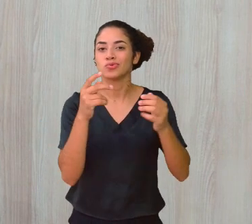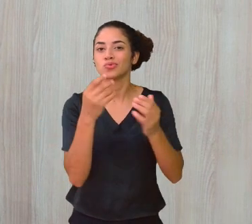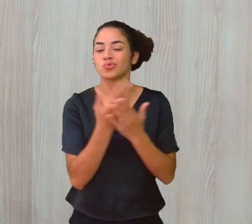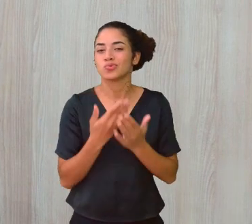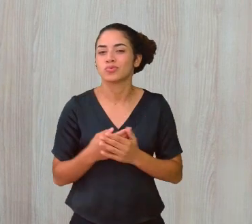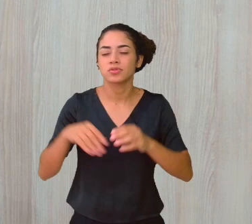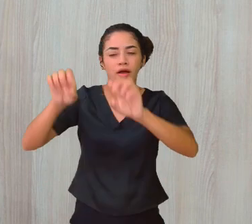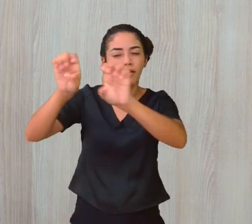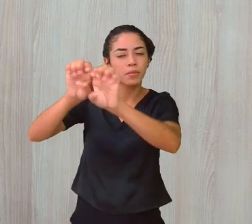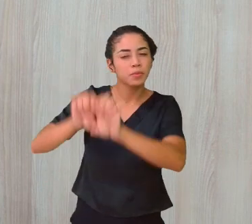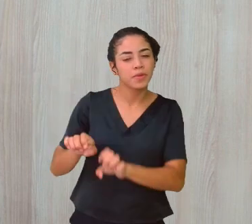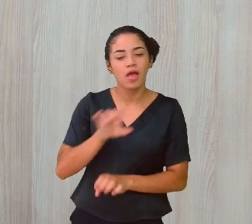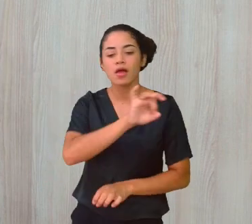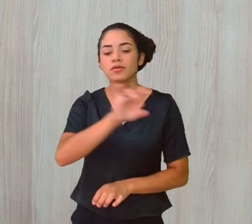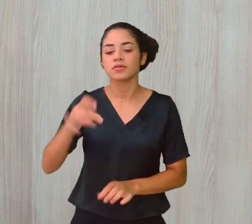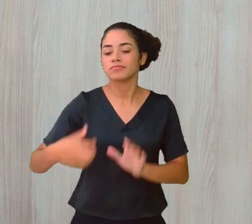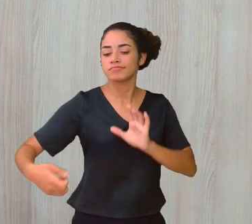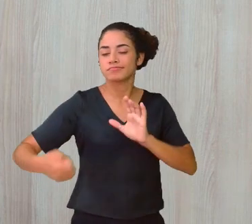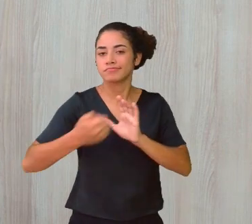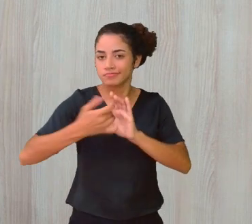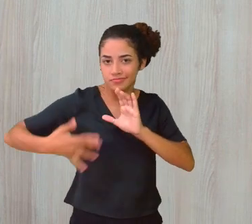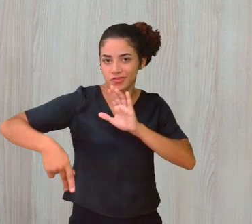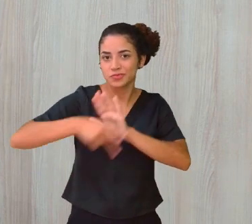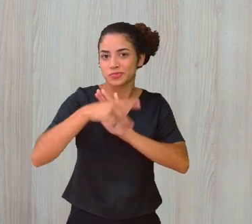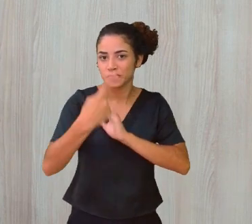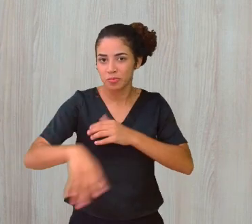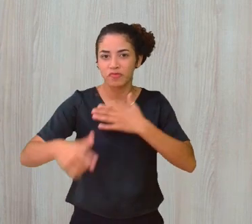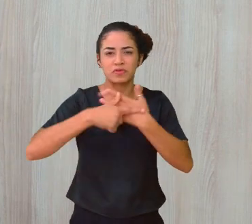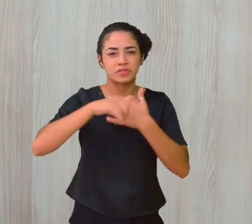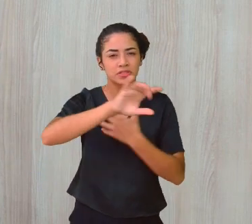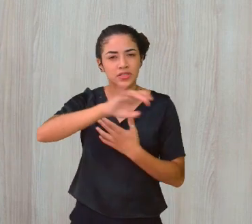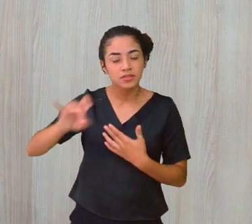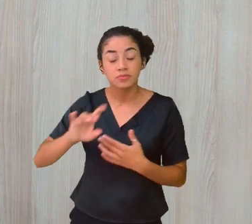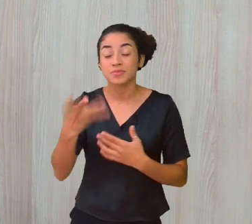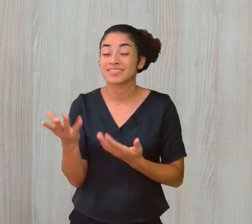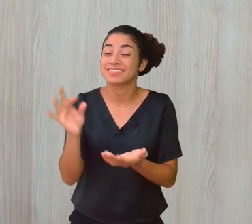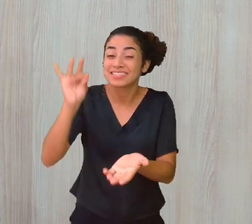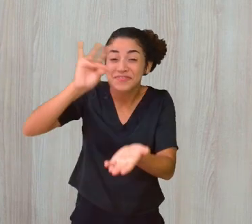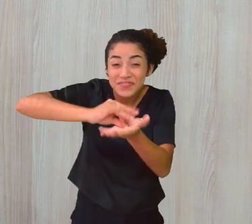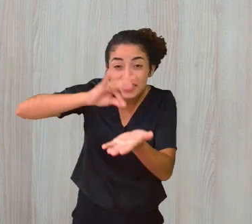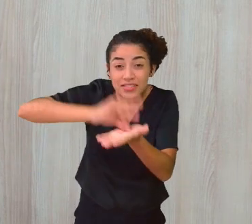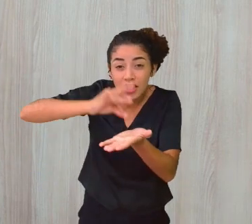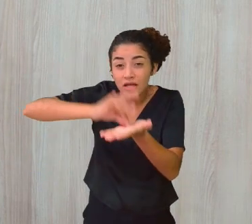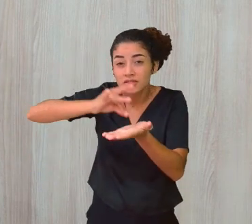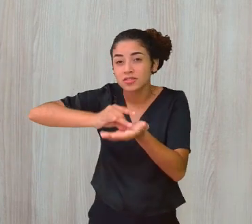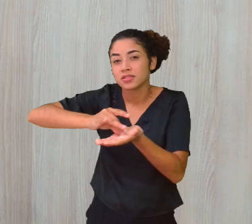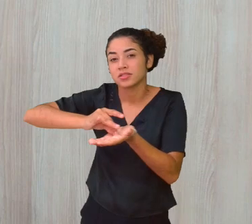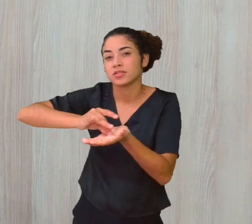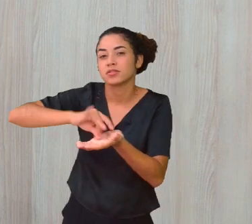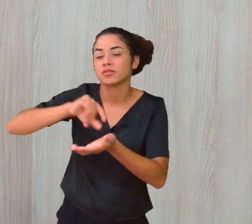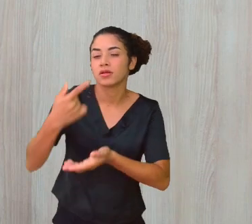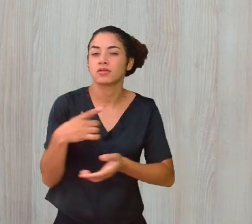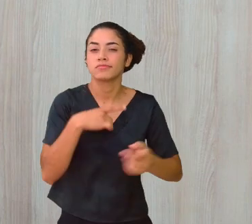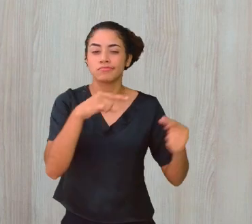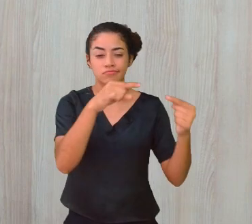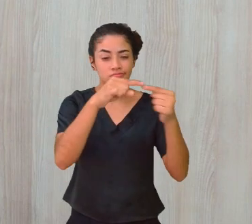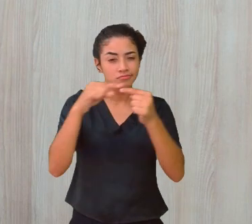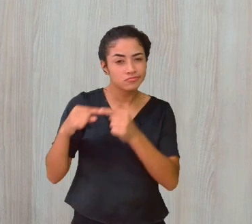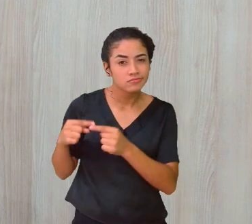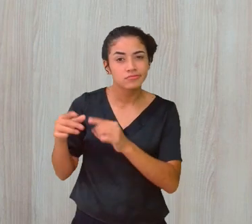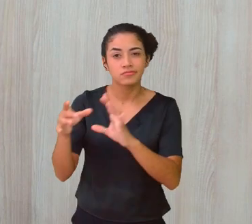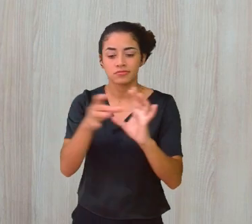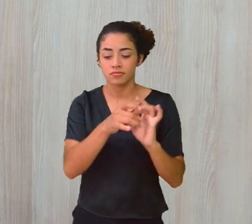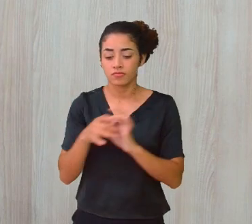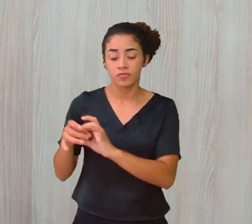estruturadinhos, assim, né? Cada um com as suas características, com a sua função, mas na verdade eles se perpassam e se